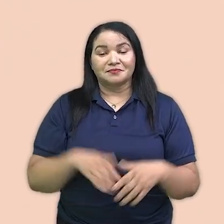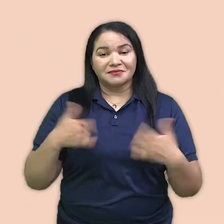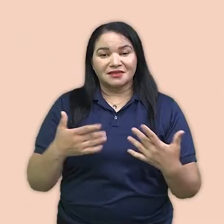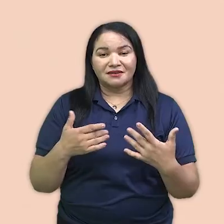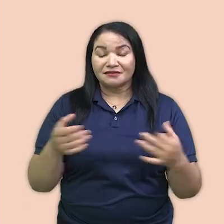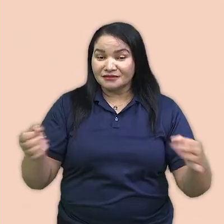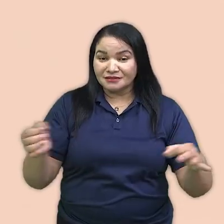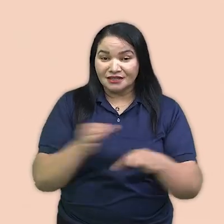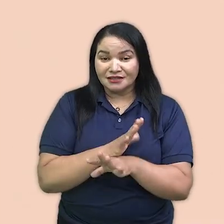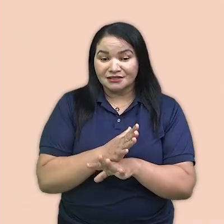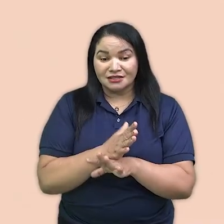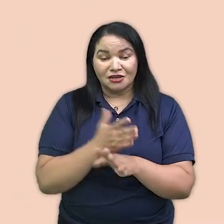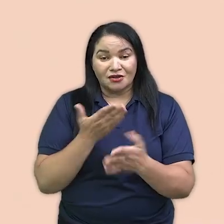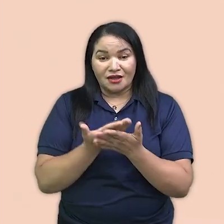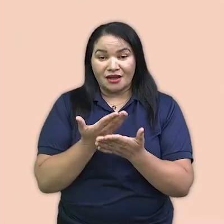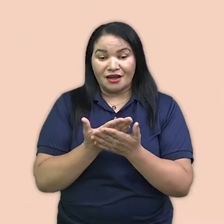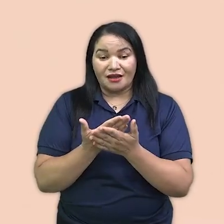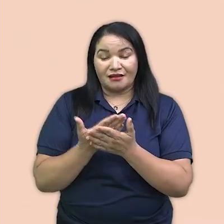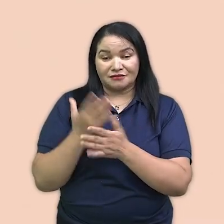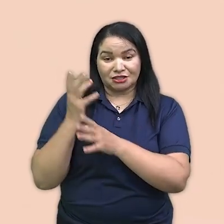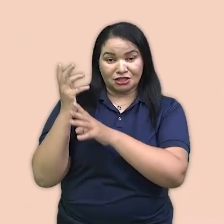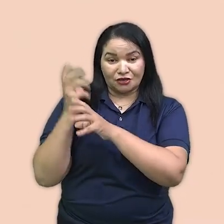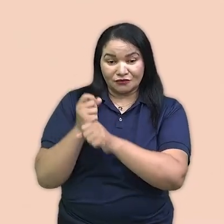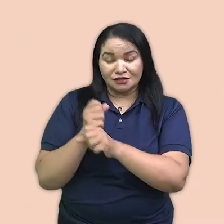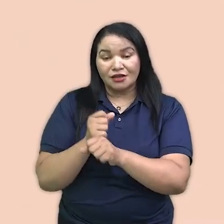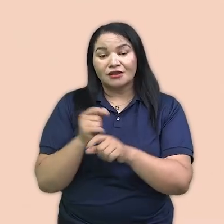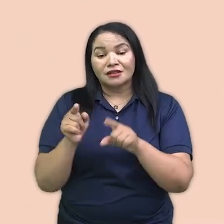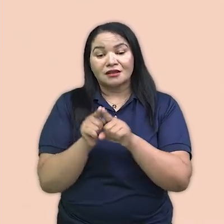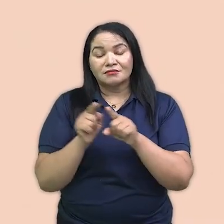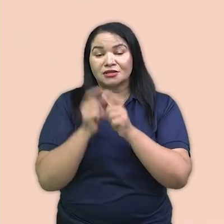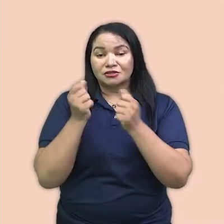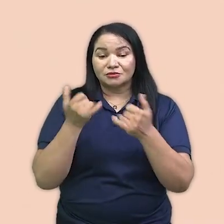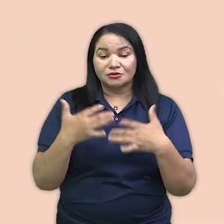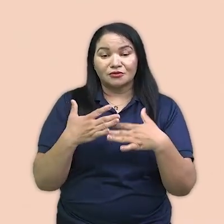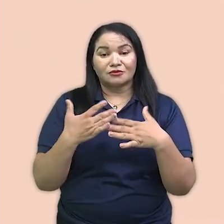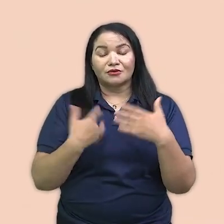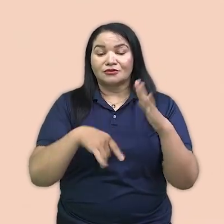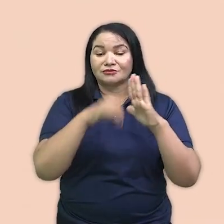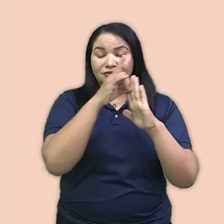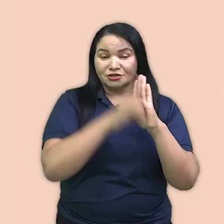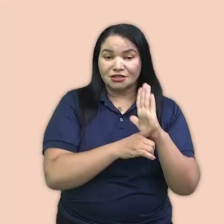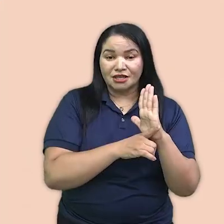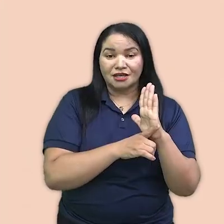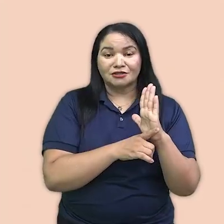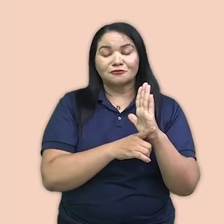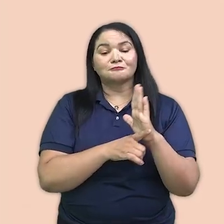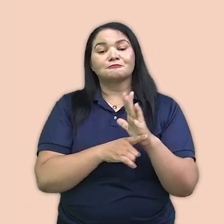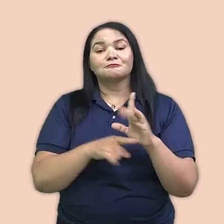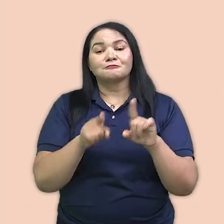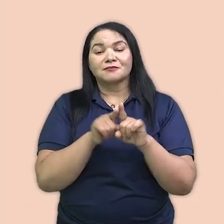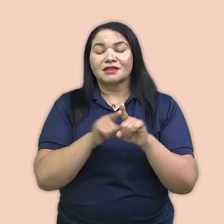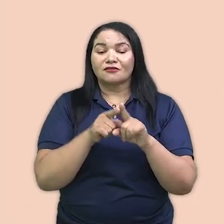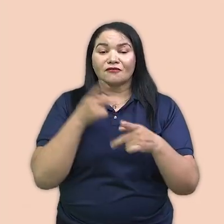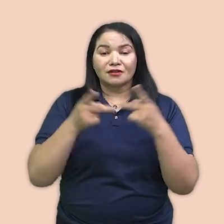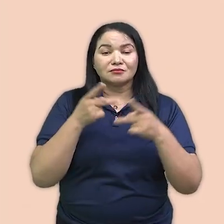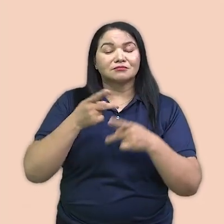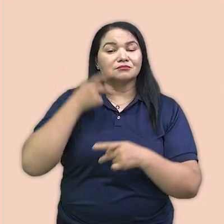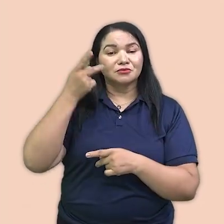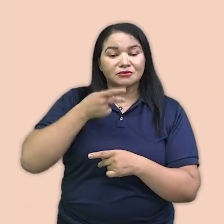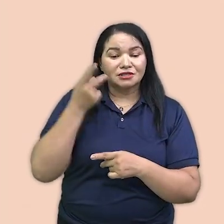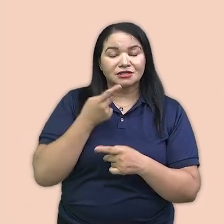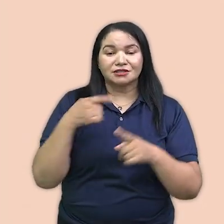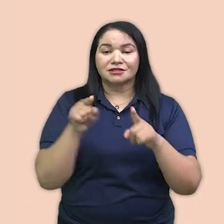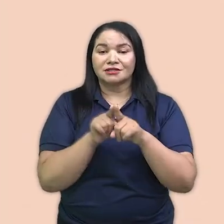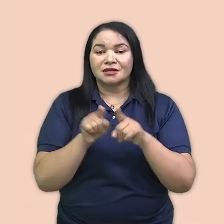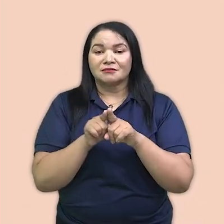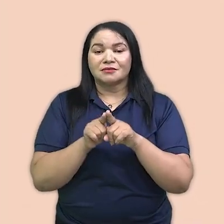gente? Então, terminamos aqui a nossa aula de revisão. Nós falamos de direitos, nós falamos de